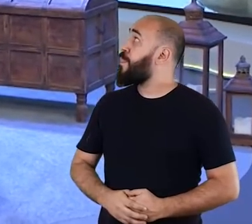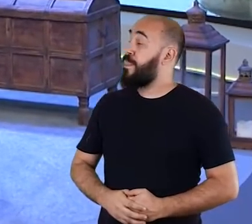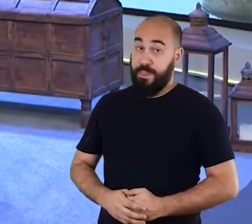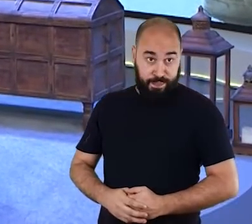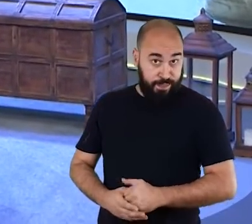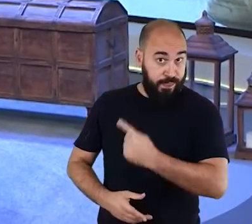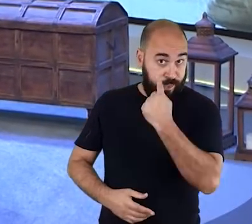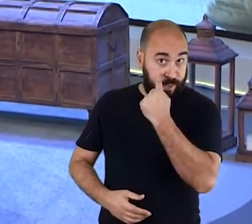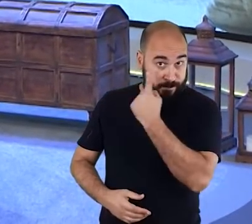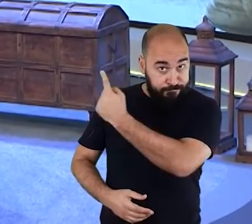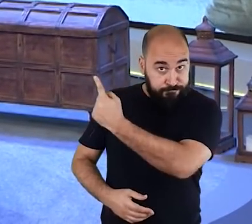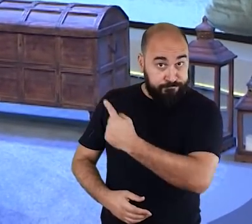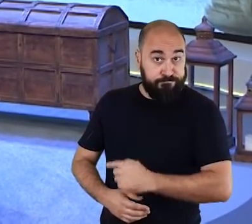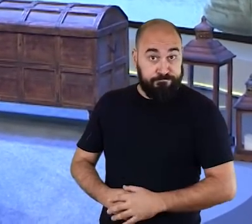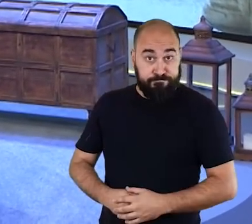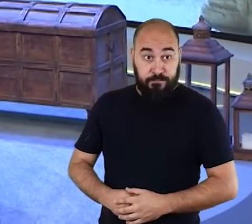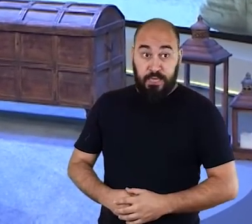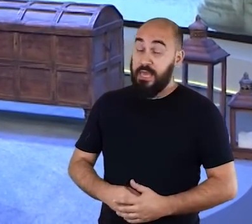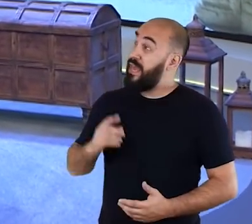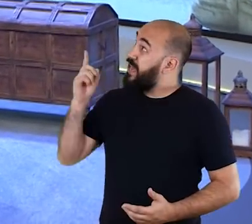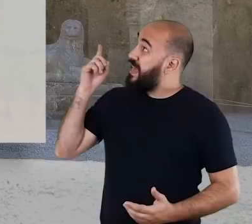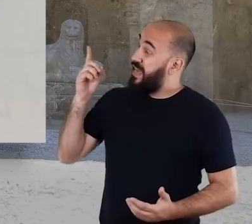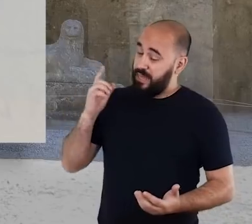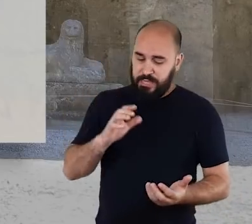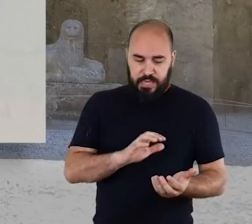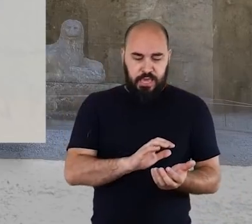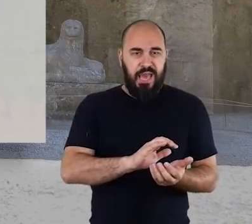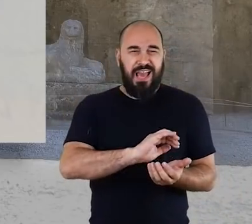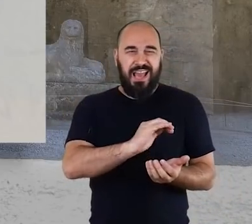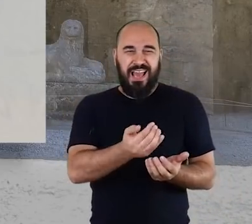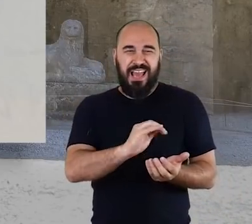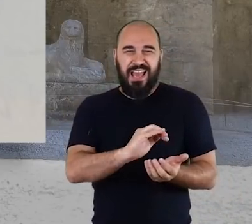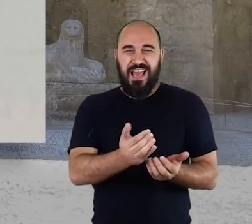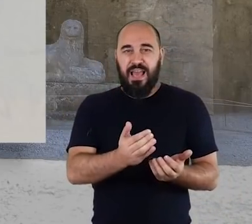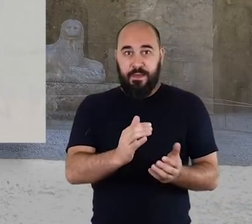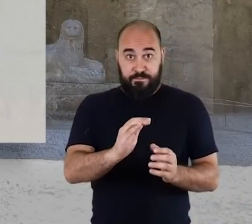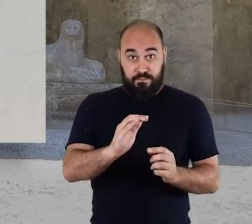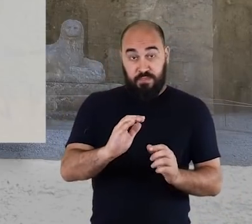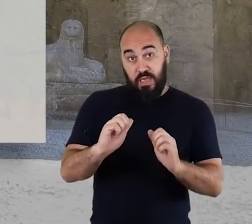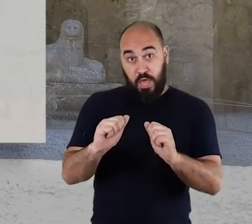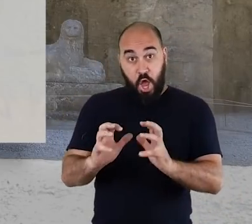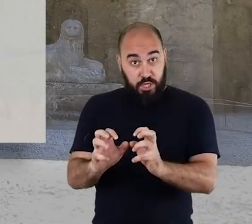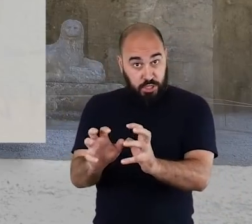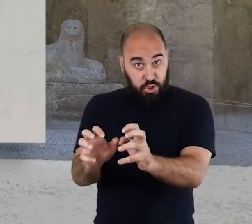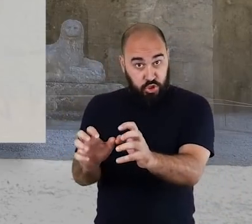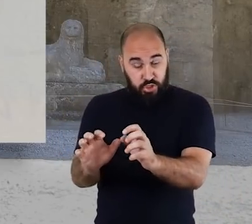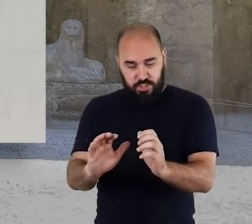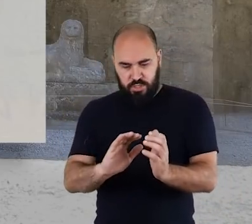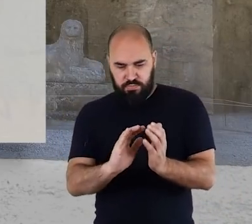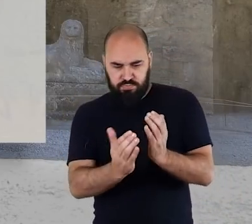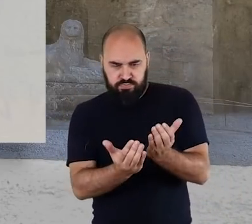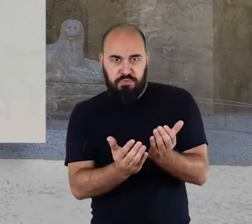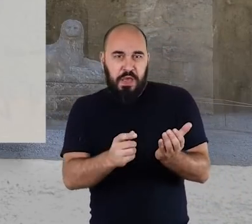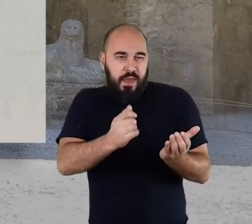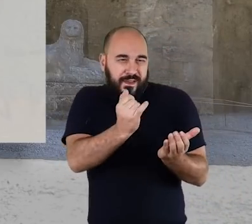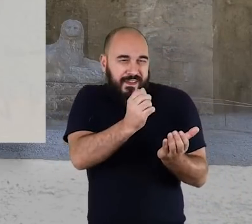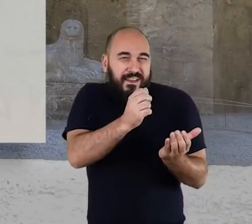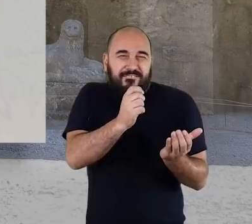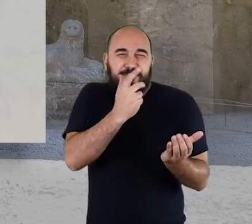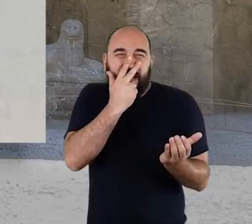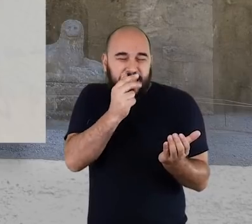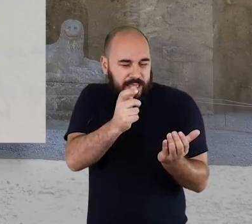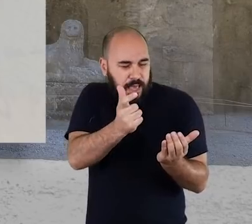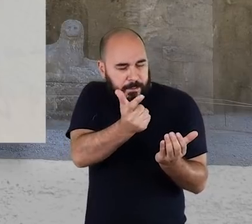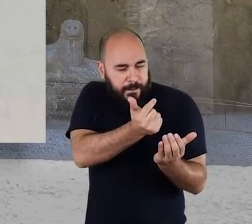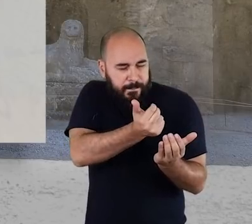vendo? Na verdade, essa aqui é a impressão do selo. Você vê a argila, como ela foi fixada com um sinete.